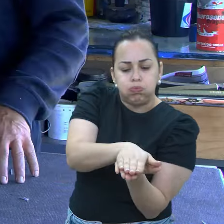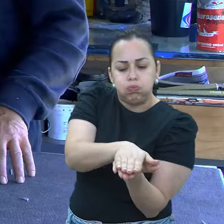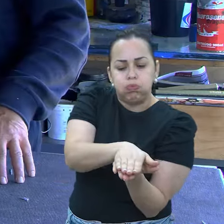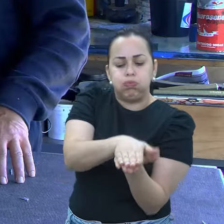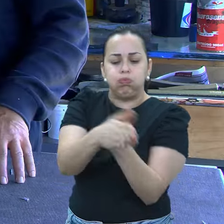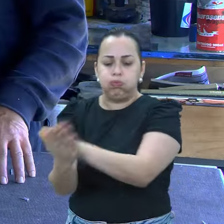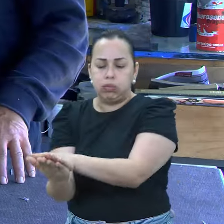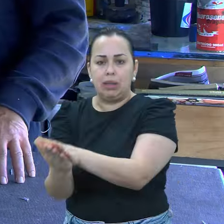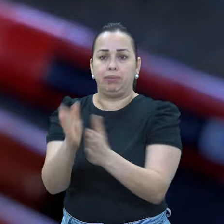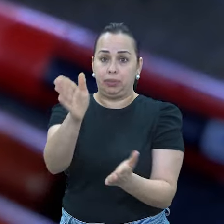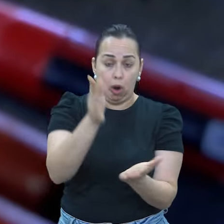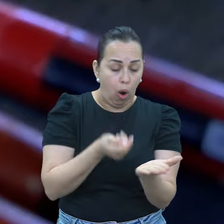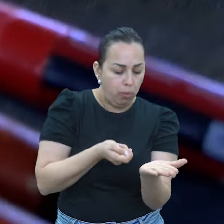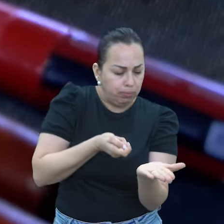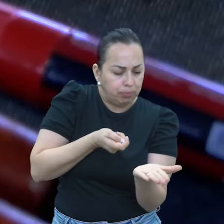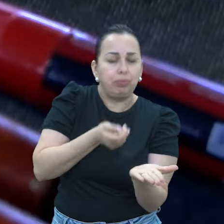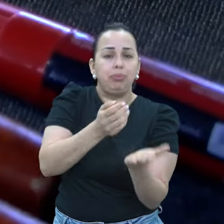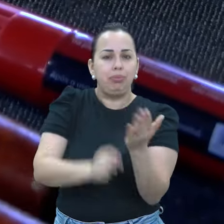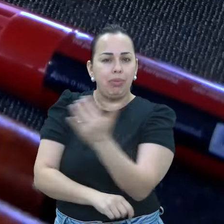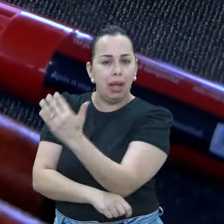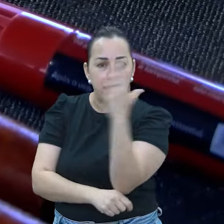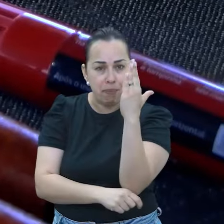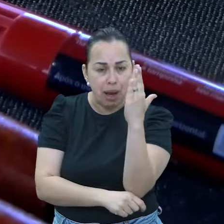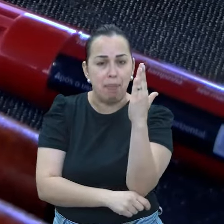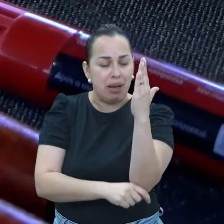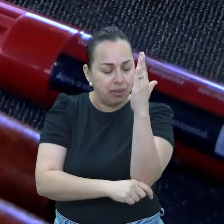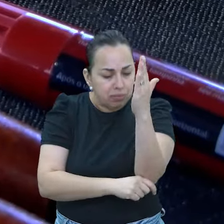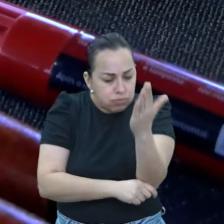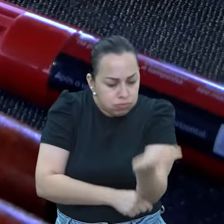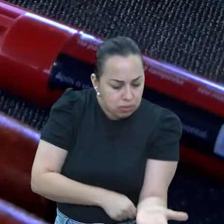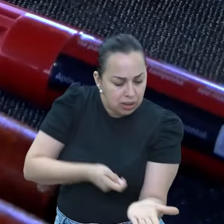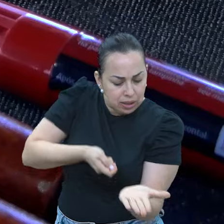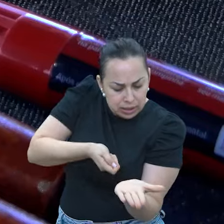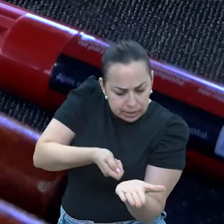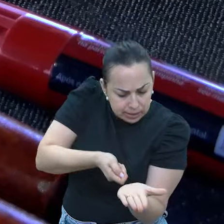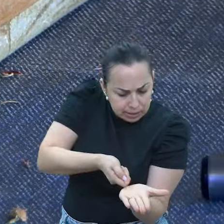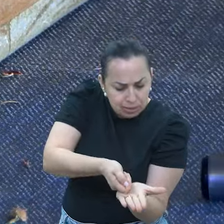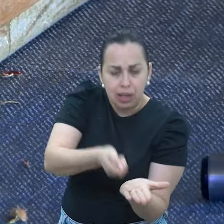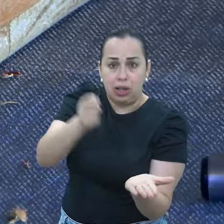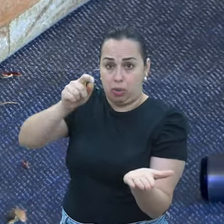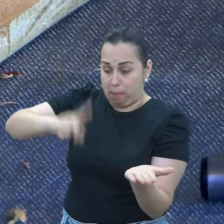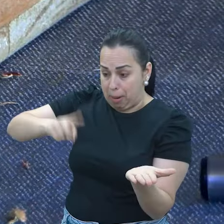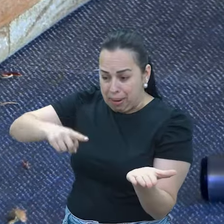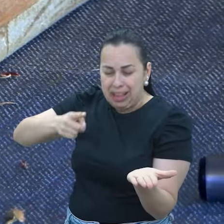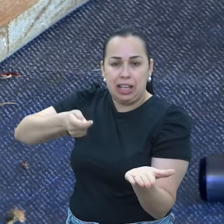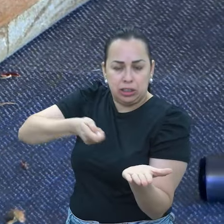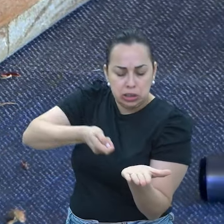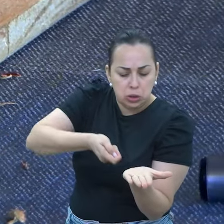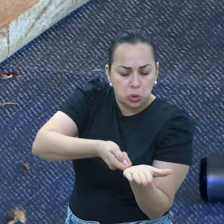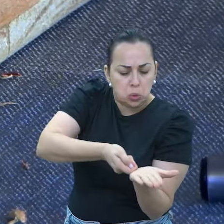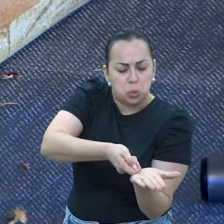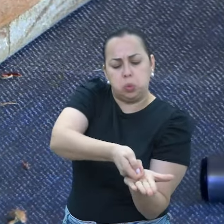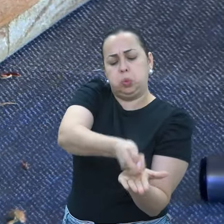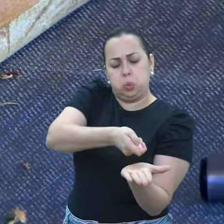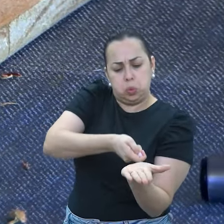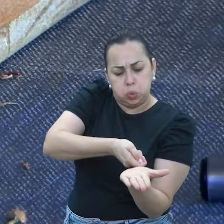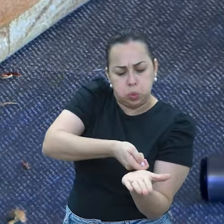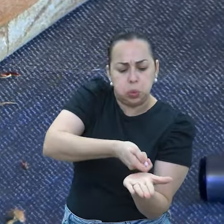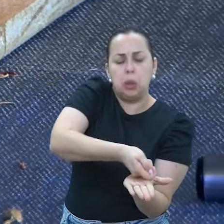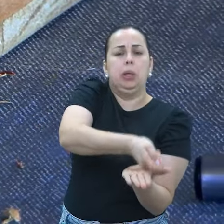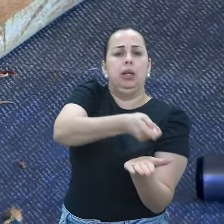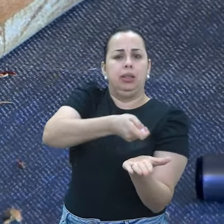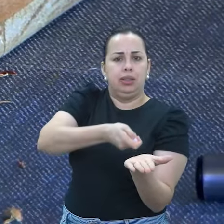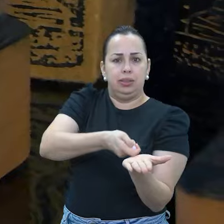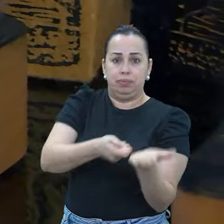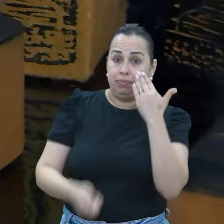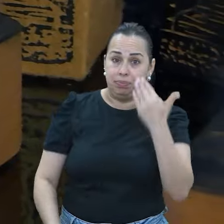você pegar uma ferramenta ou uma coisa que seja mais dura que a outra e fazer uma